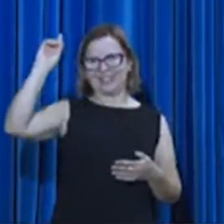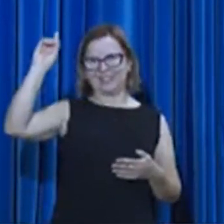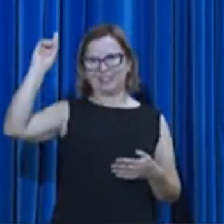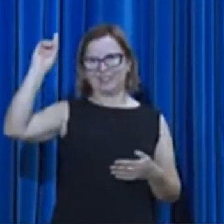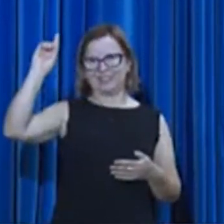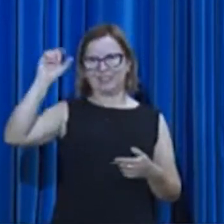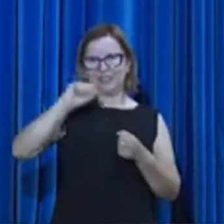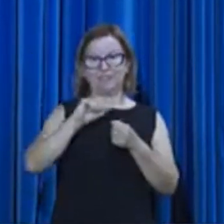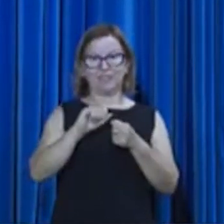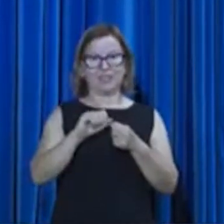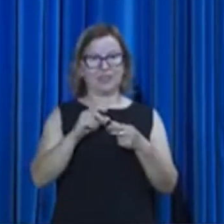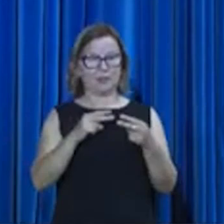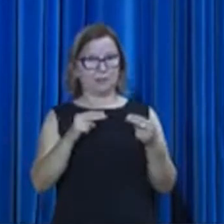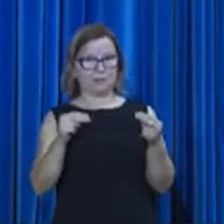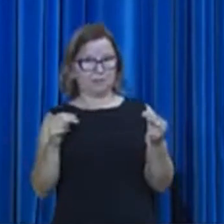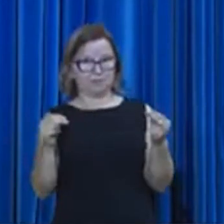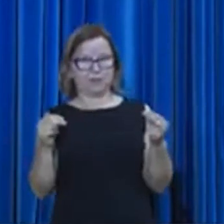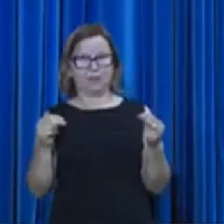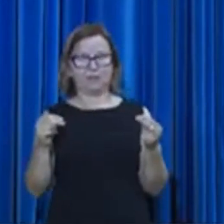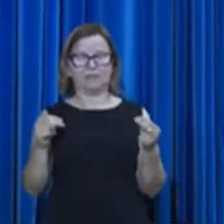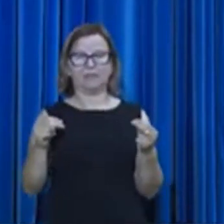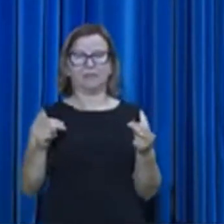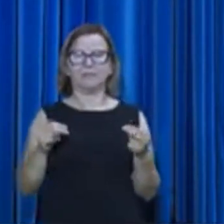fazendo alguma coisa até a um ímpio.